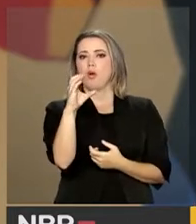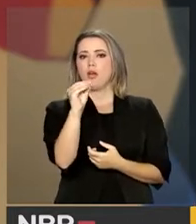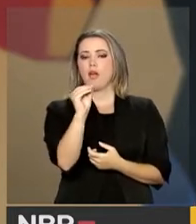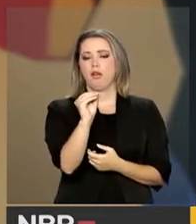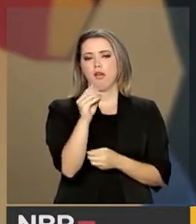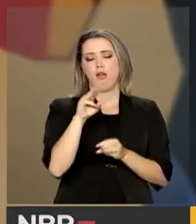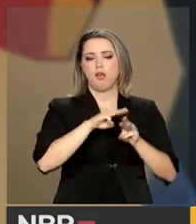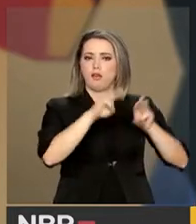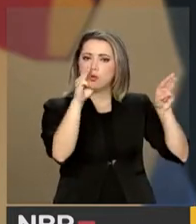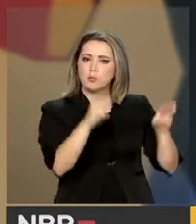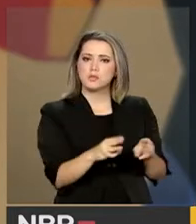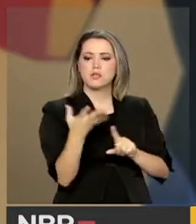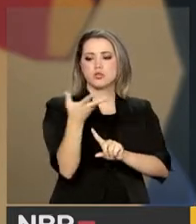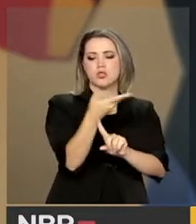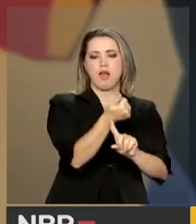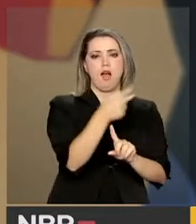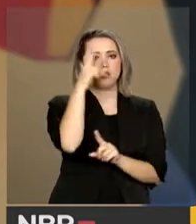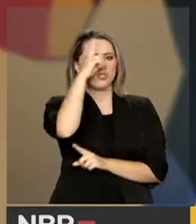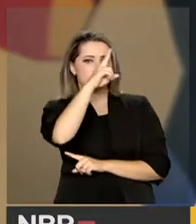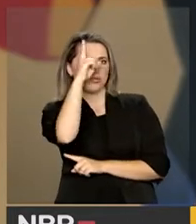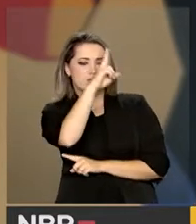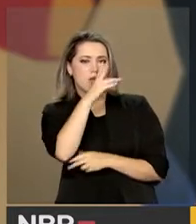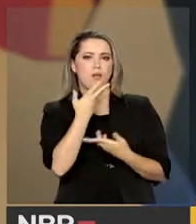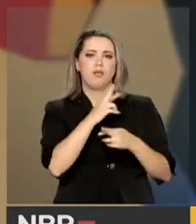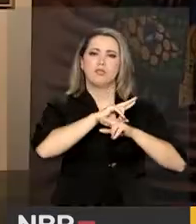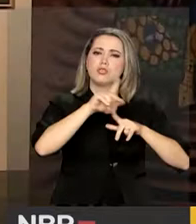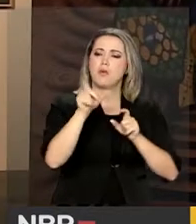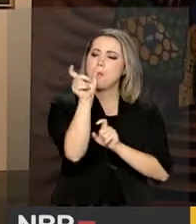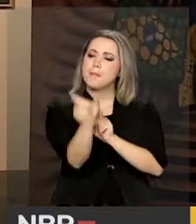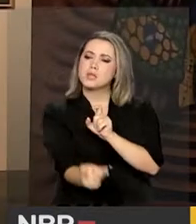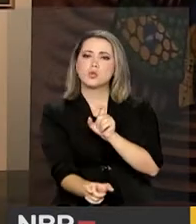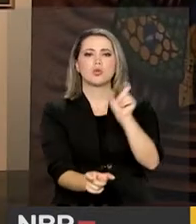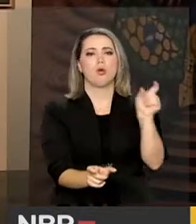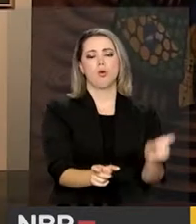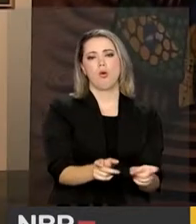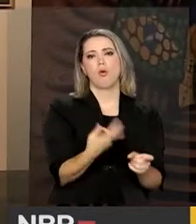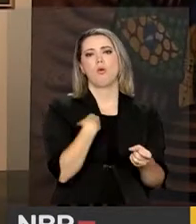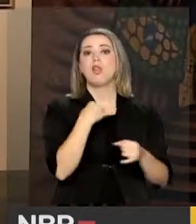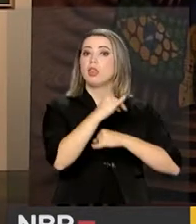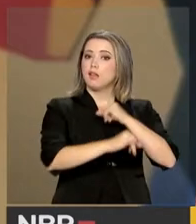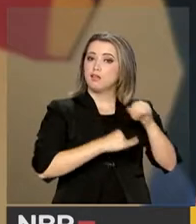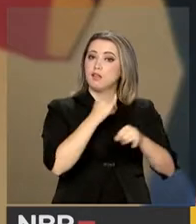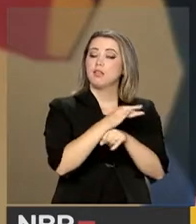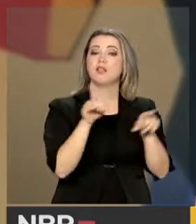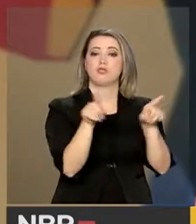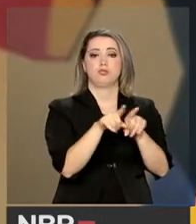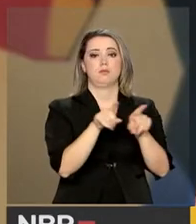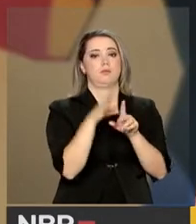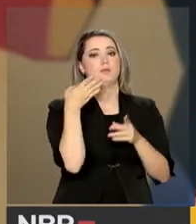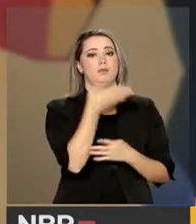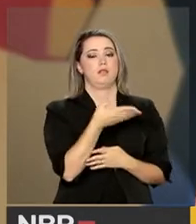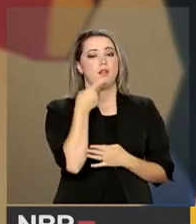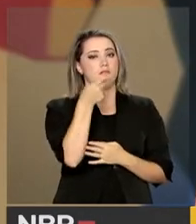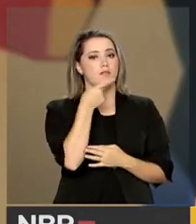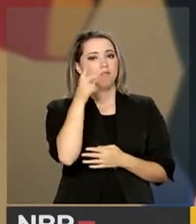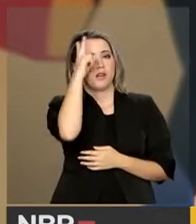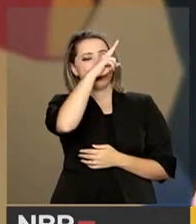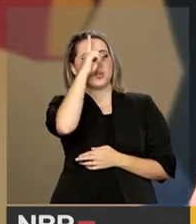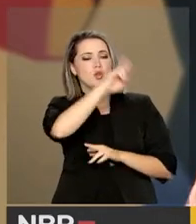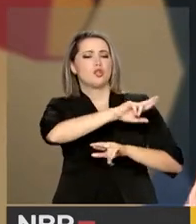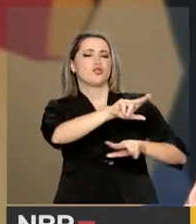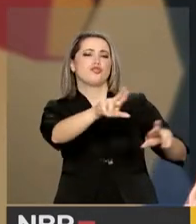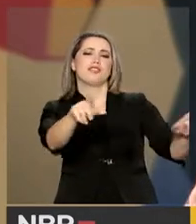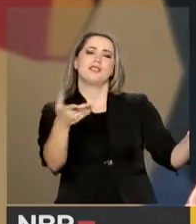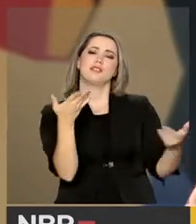museus de arte, museus de história, museus que falam de pessoas, museus virtuais, museus que contam histórias diversas,